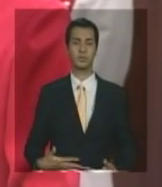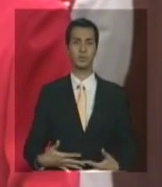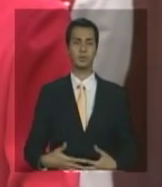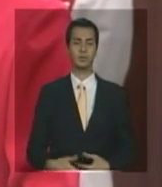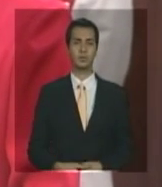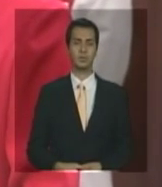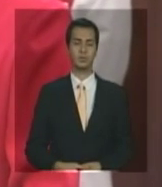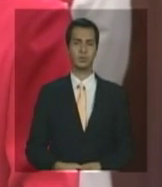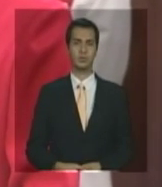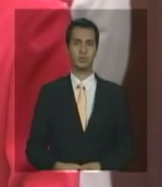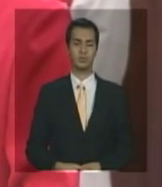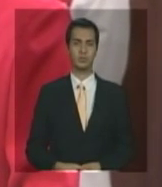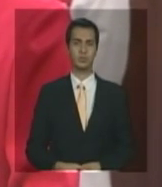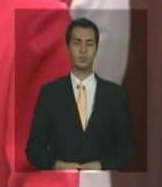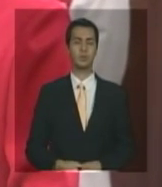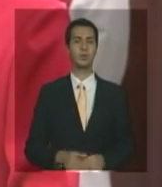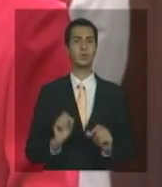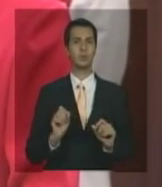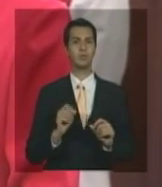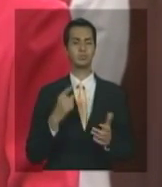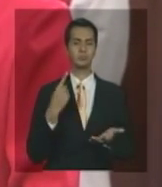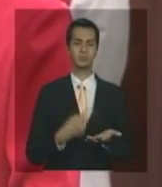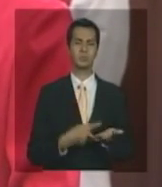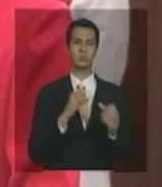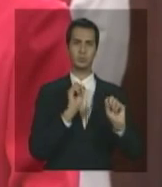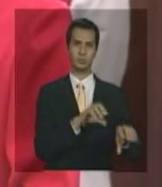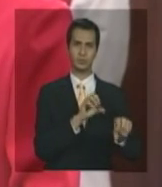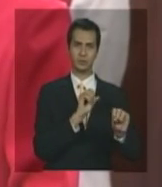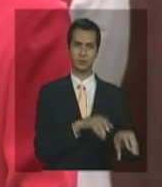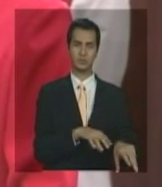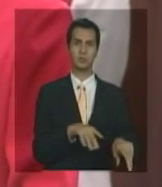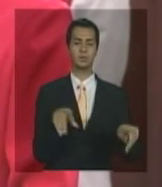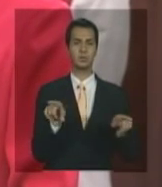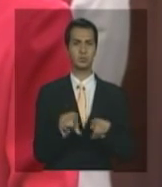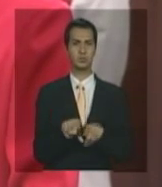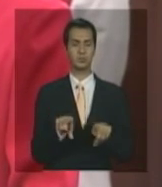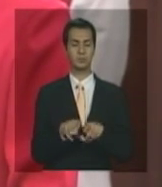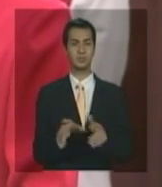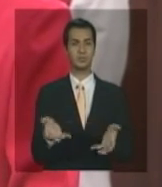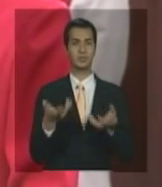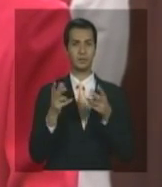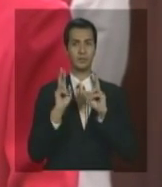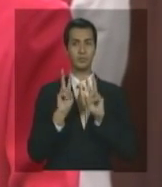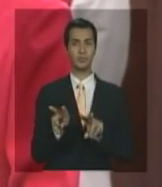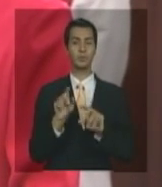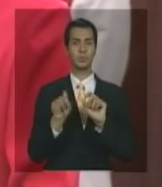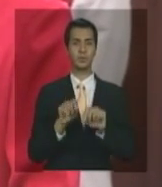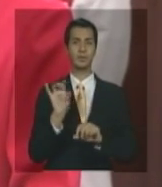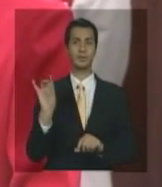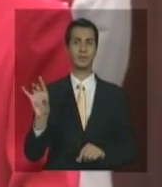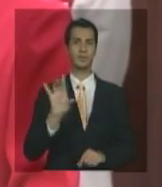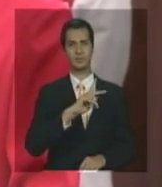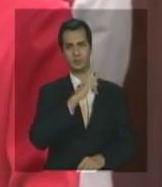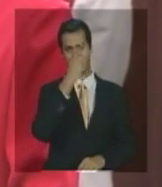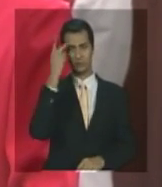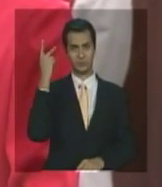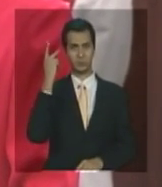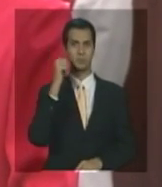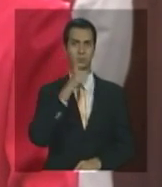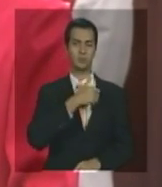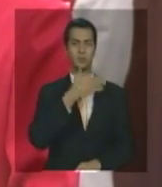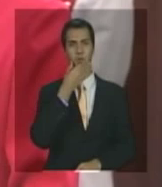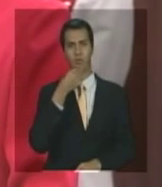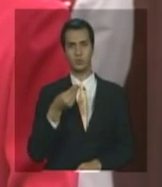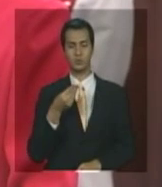compromisso com a causa da educação e seu desejo de ver cada pessoa, homem ou mulher, menino ou